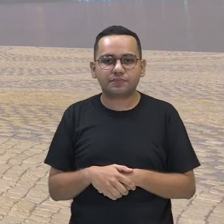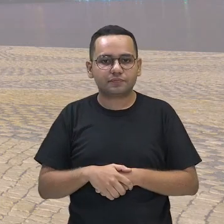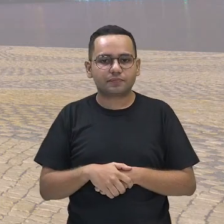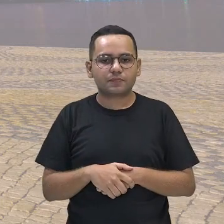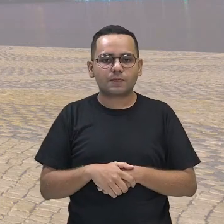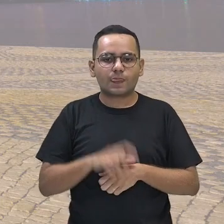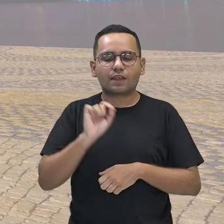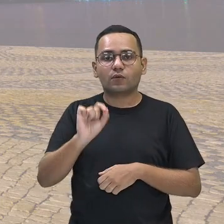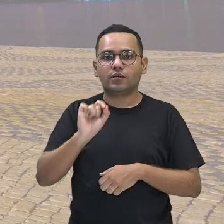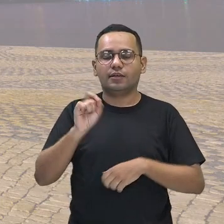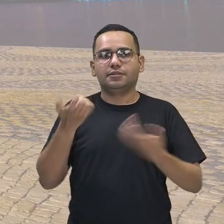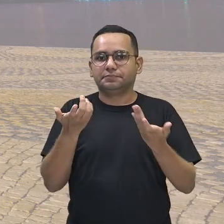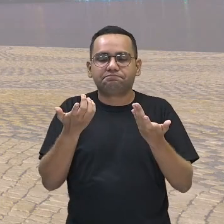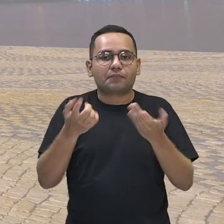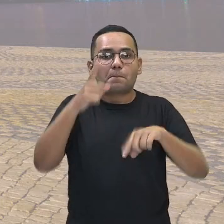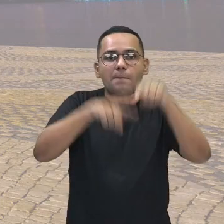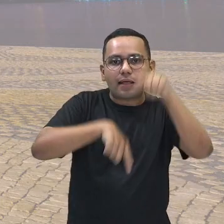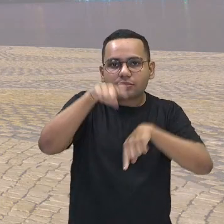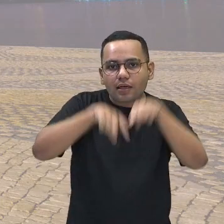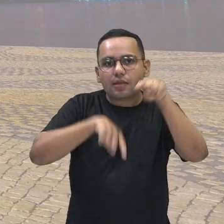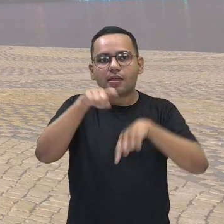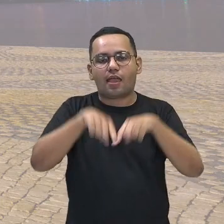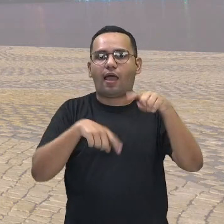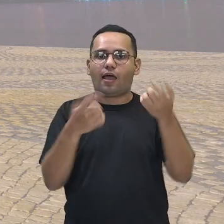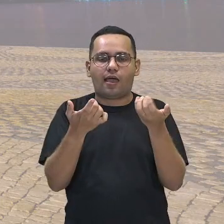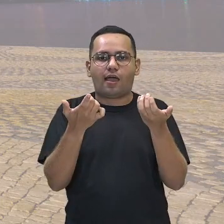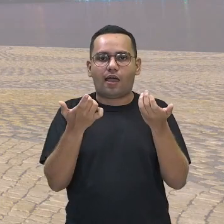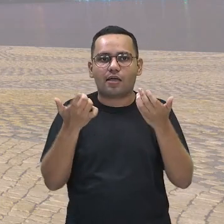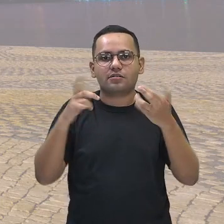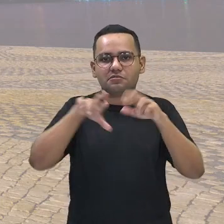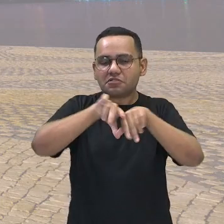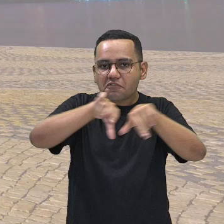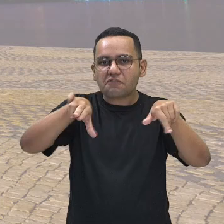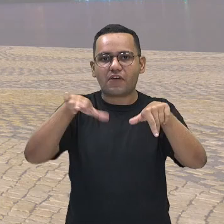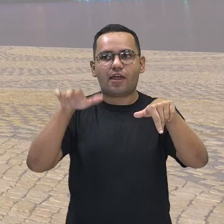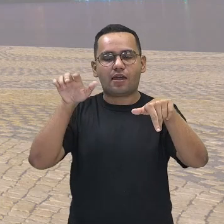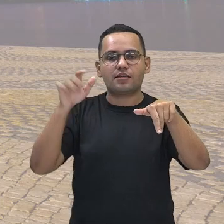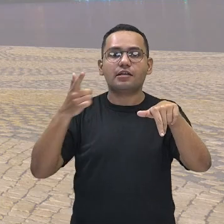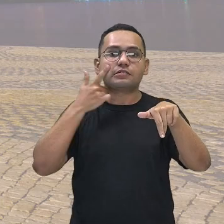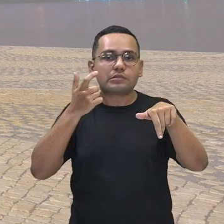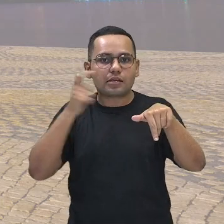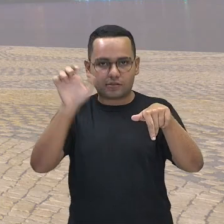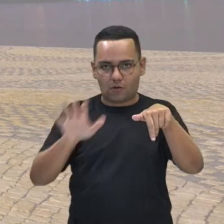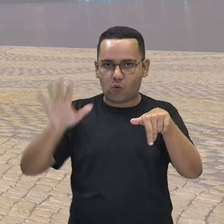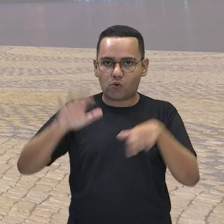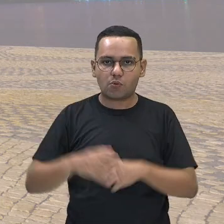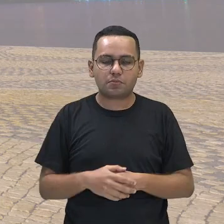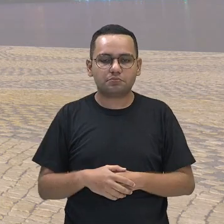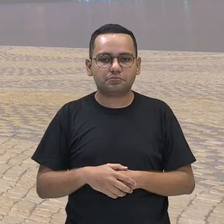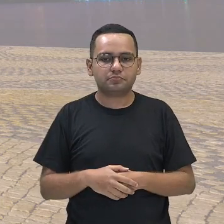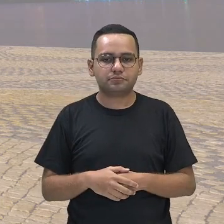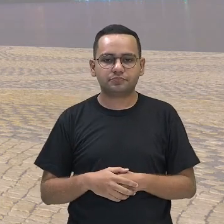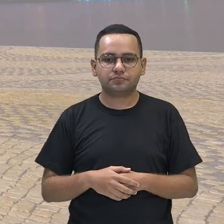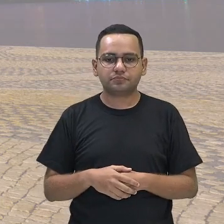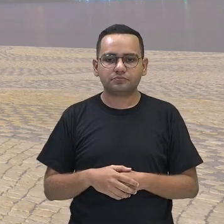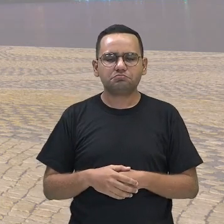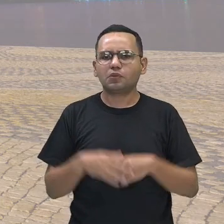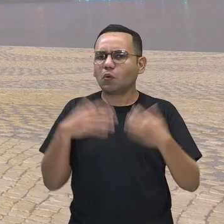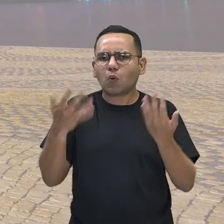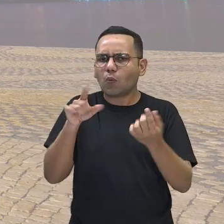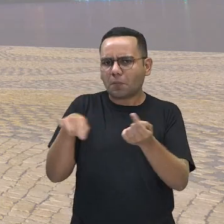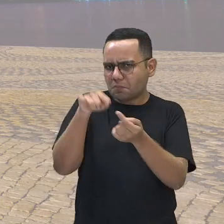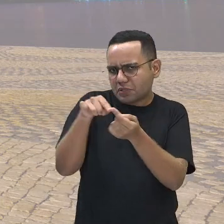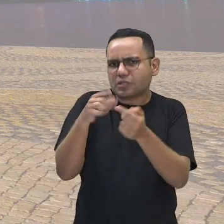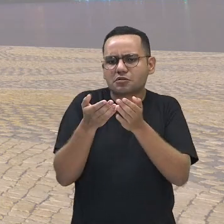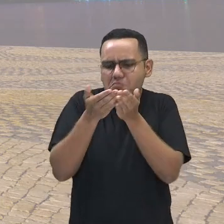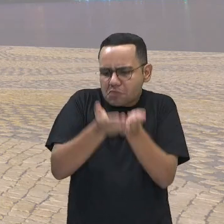especiarias, que eram produtos que eram bastante cobiçados na Europa. E o que são essas expedições? É justamente o processo